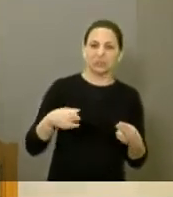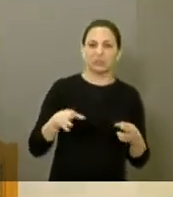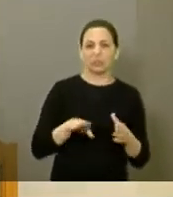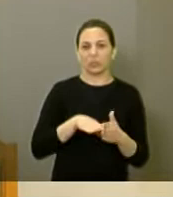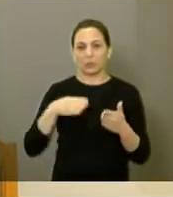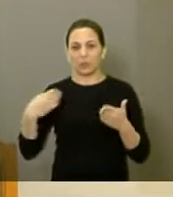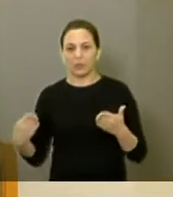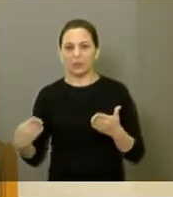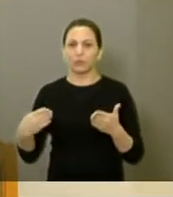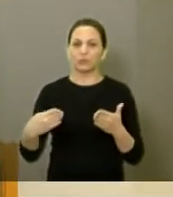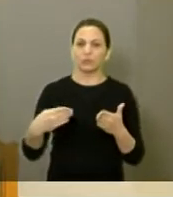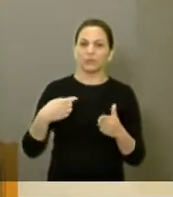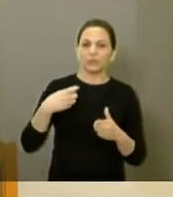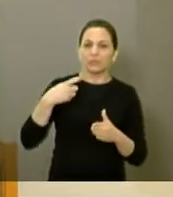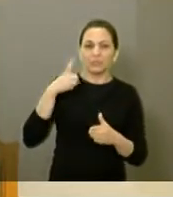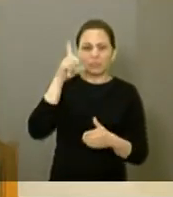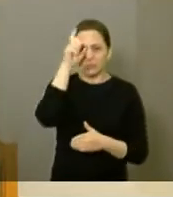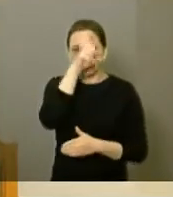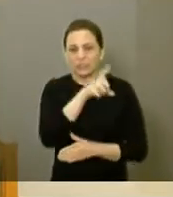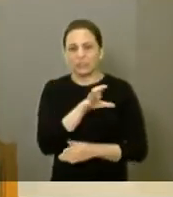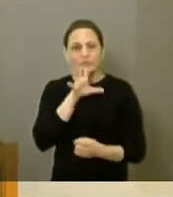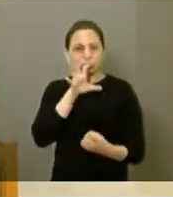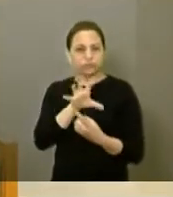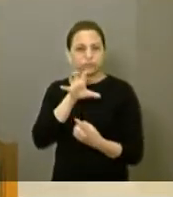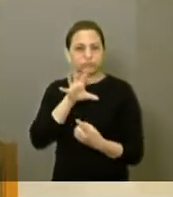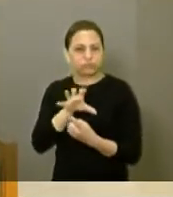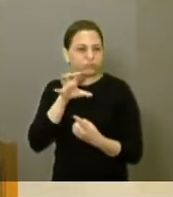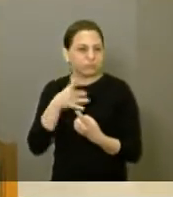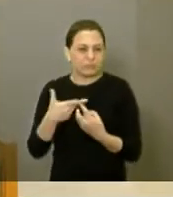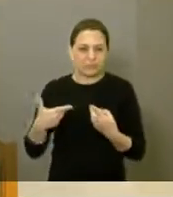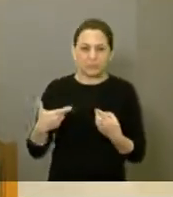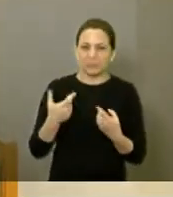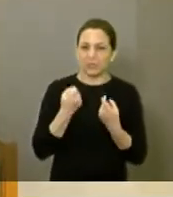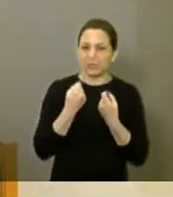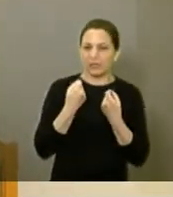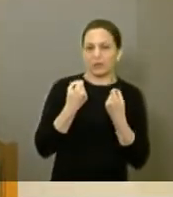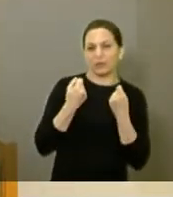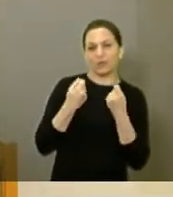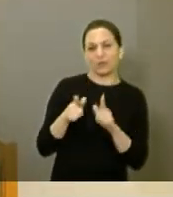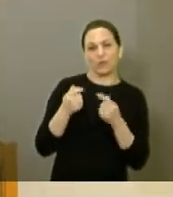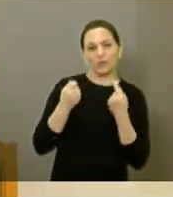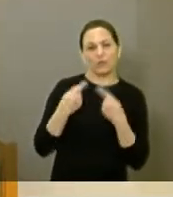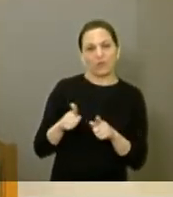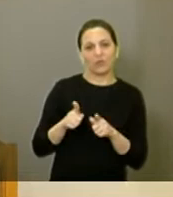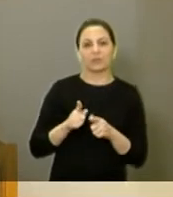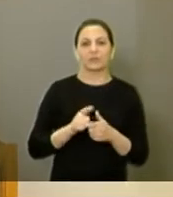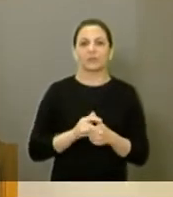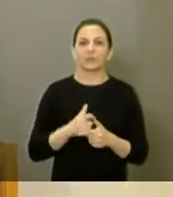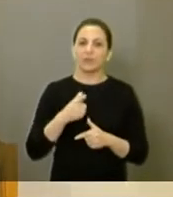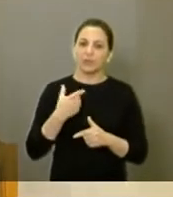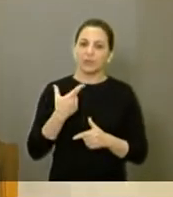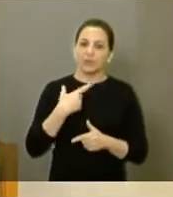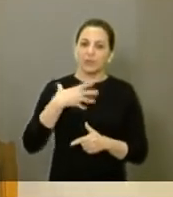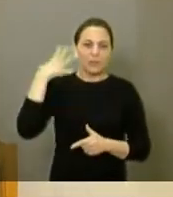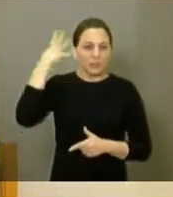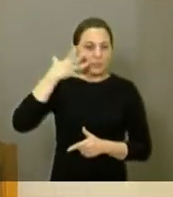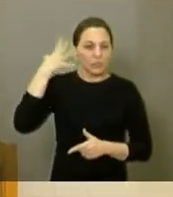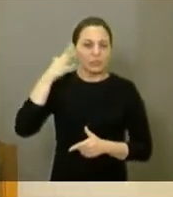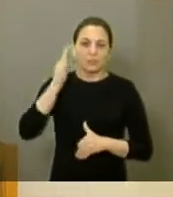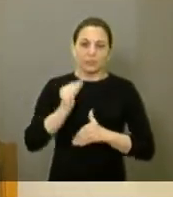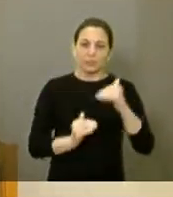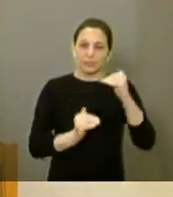sendo duramente atacada muitas vezes por discursos e ações